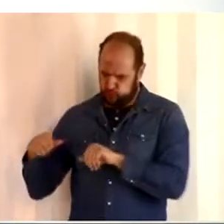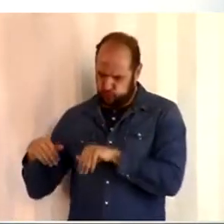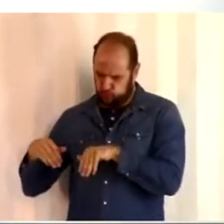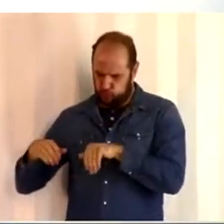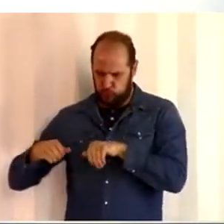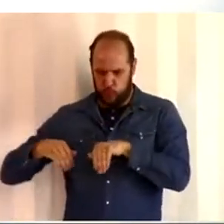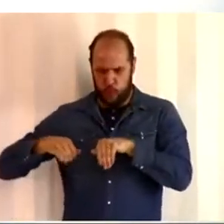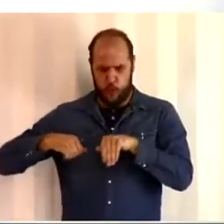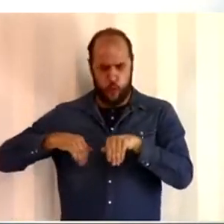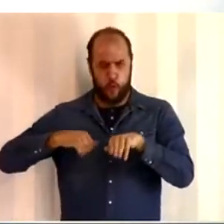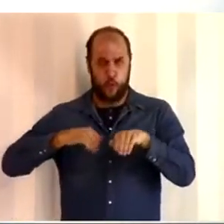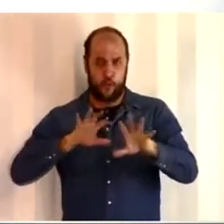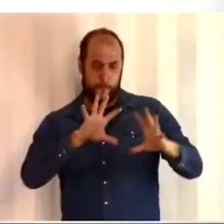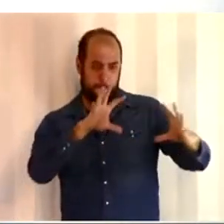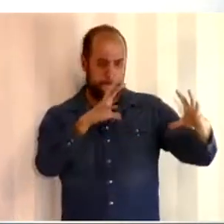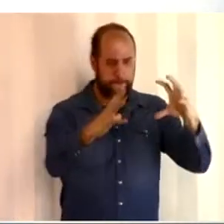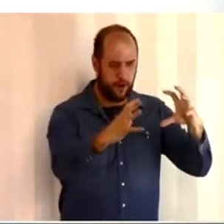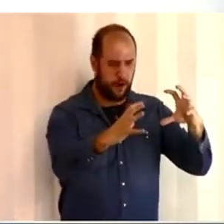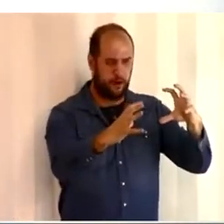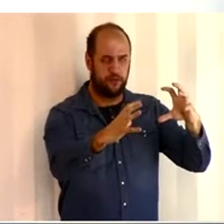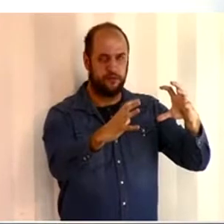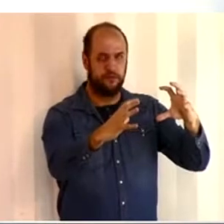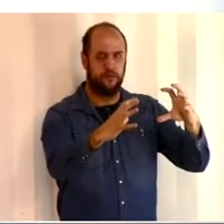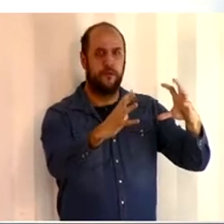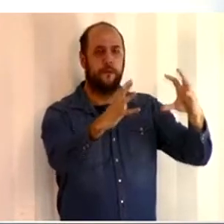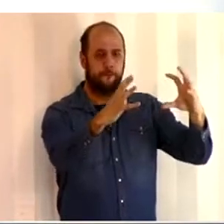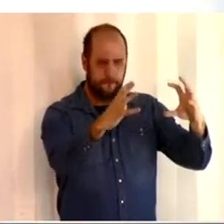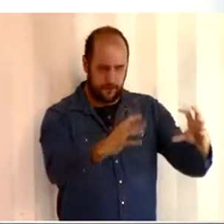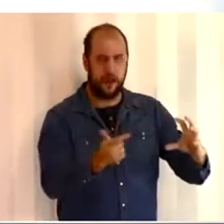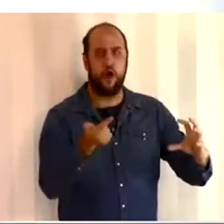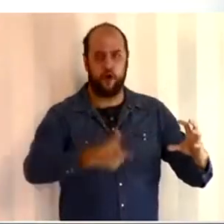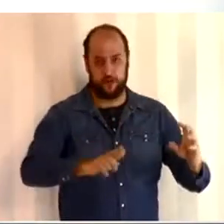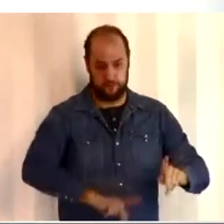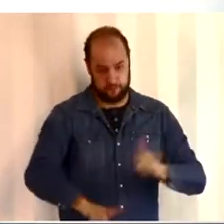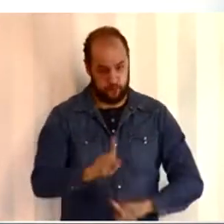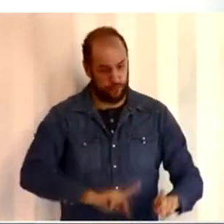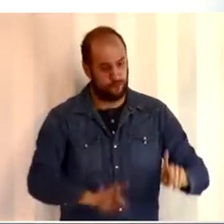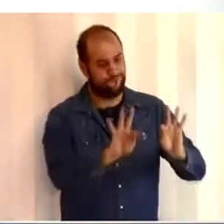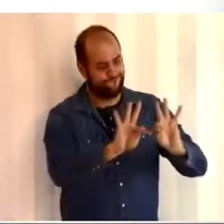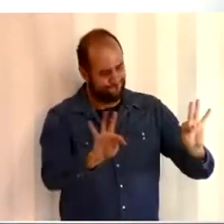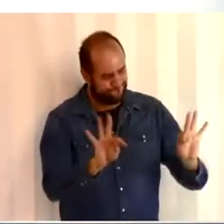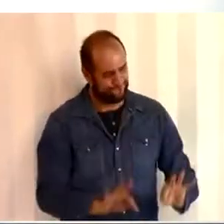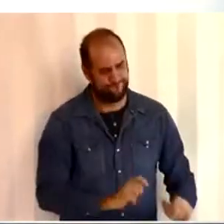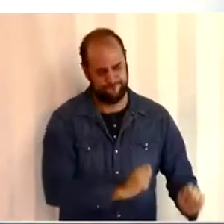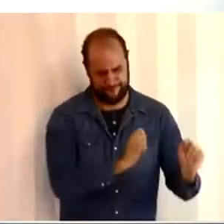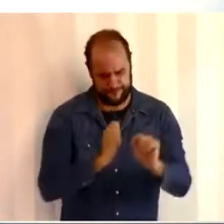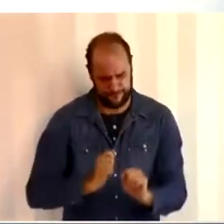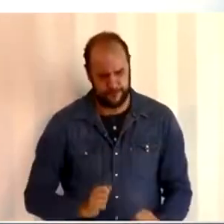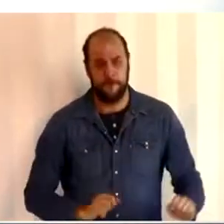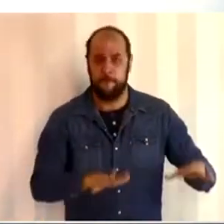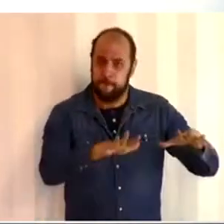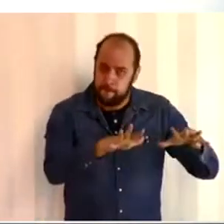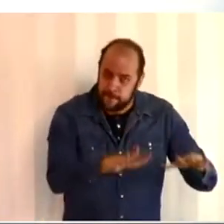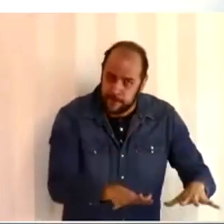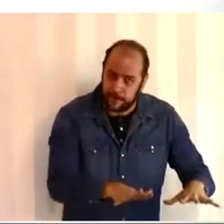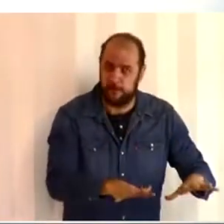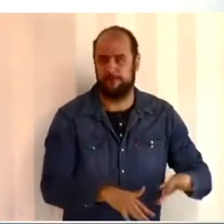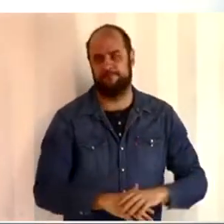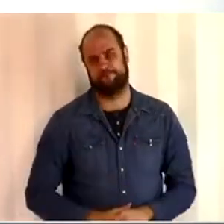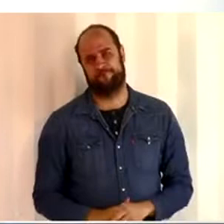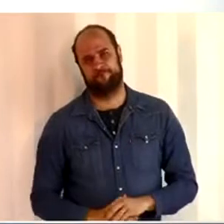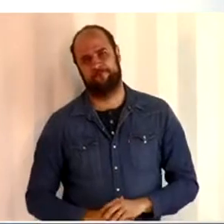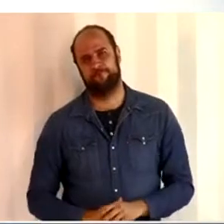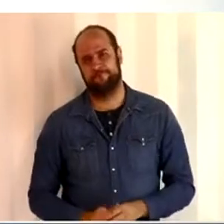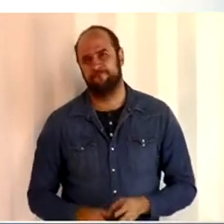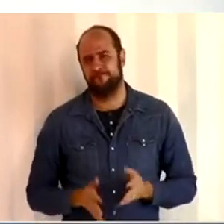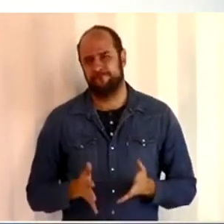de novo sobre o tabernáculo que seria montado, e o povo permaneceria por mais algum tempo acampado.